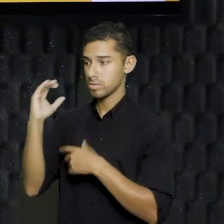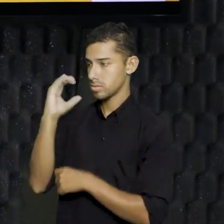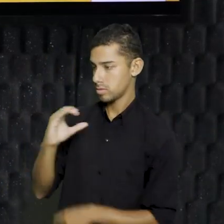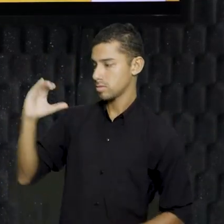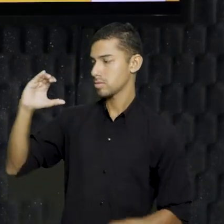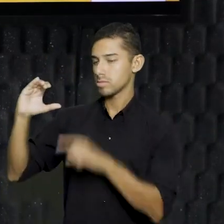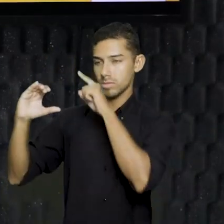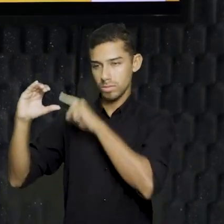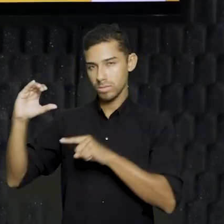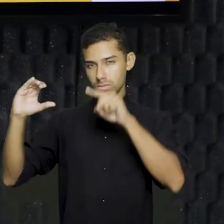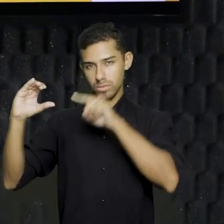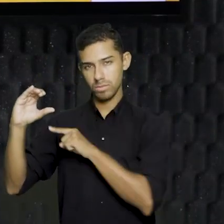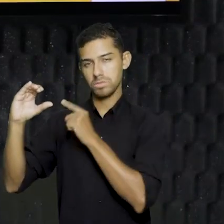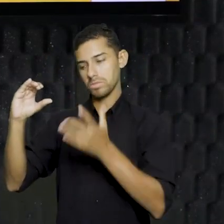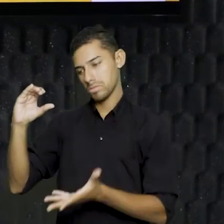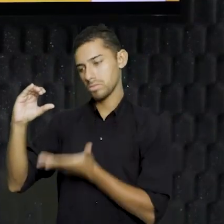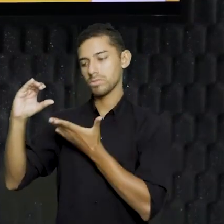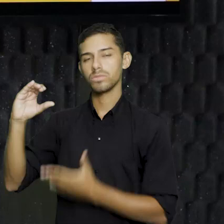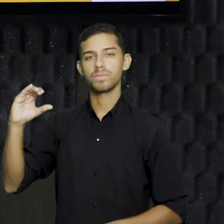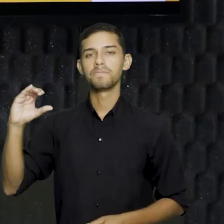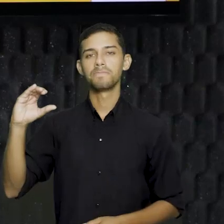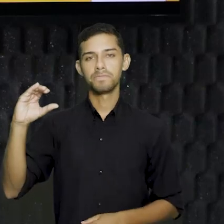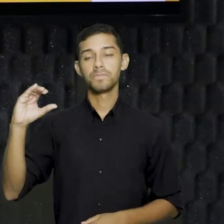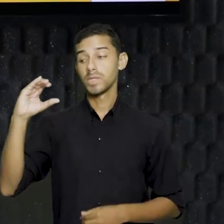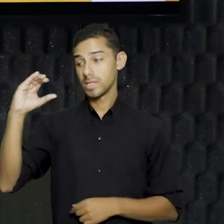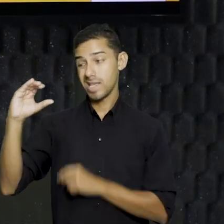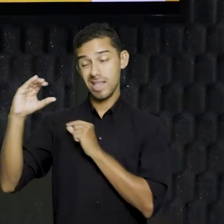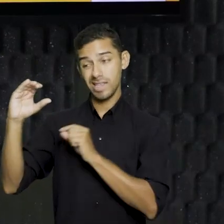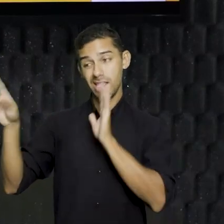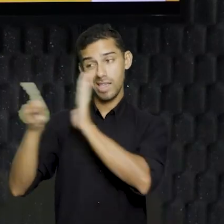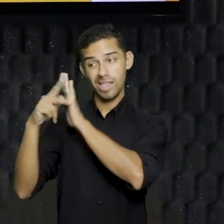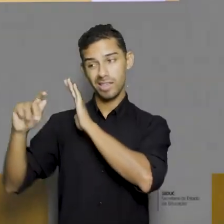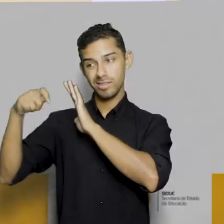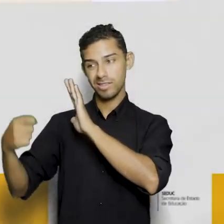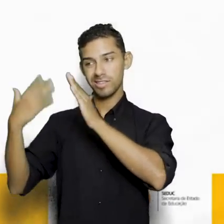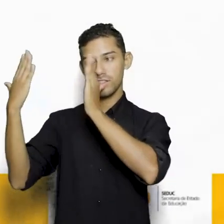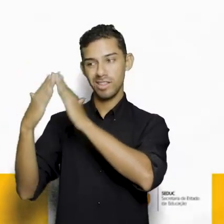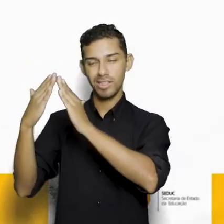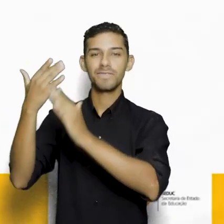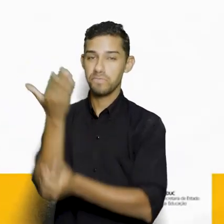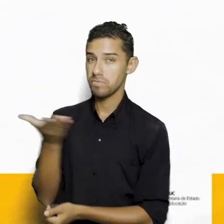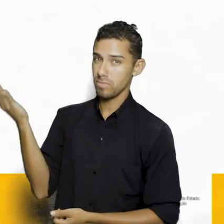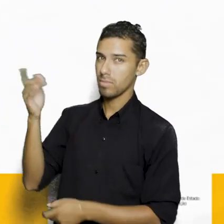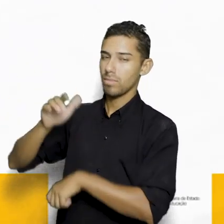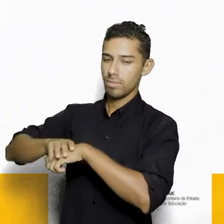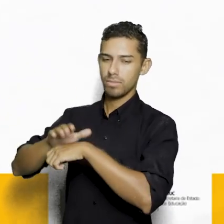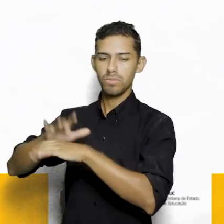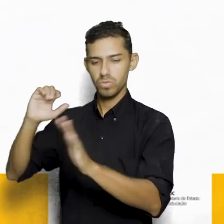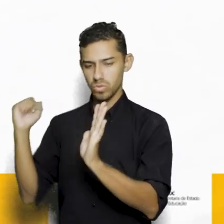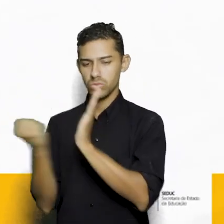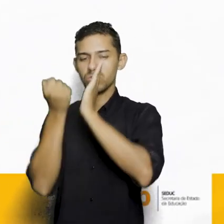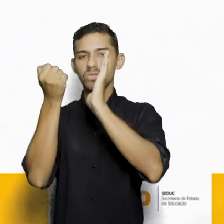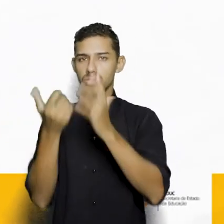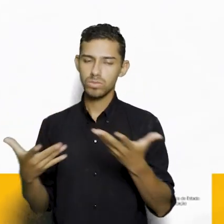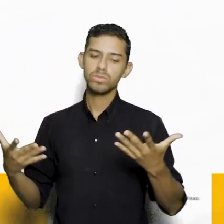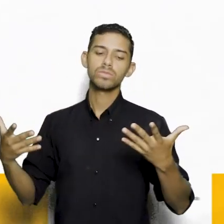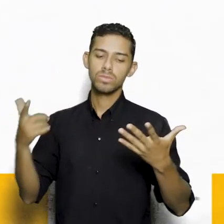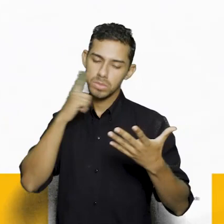a assinalarem a letra C de casa. A participação política é o elemento que pode aqui marcar e